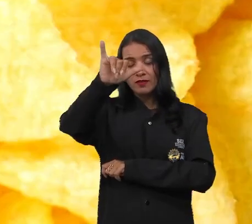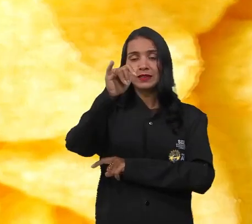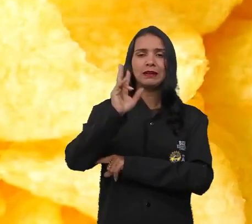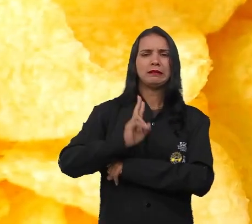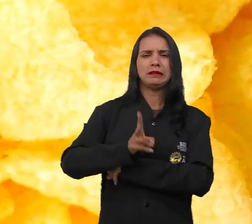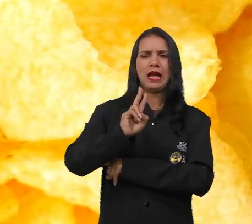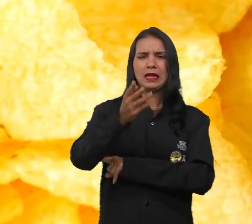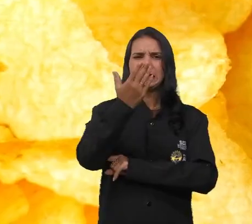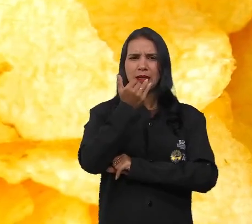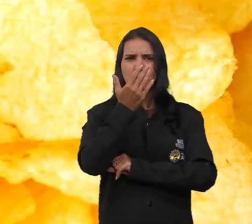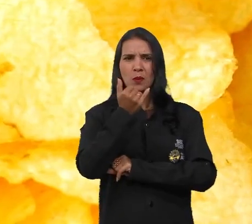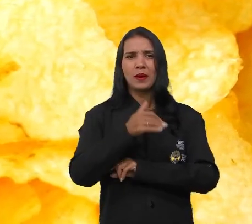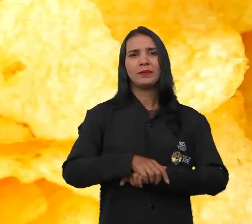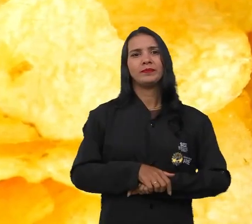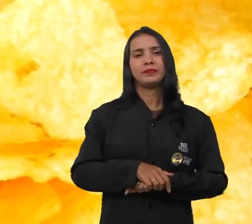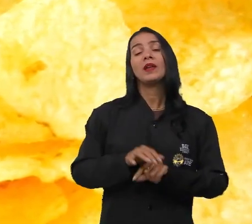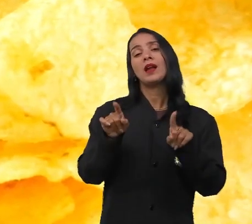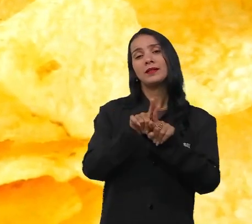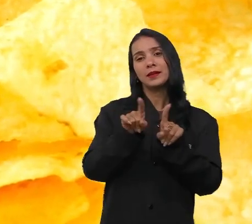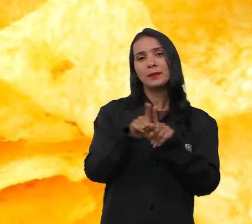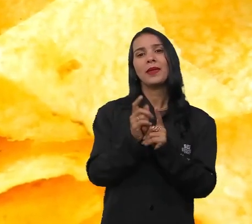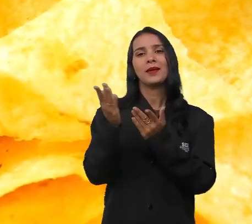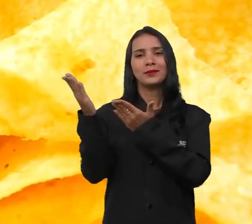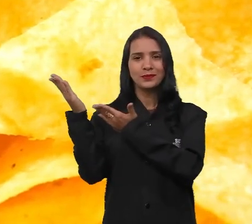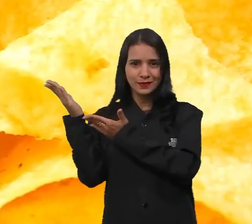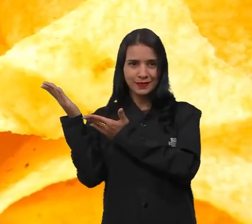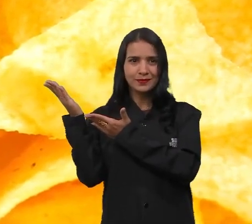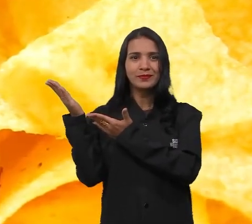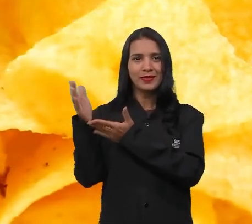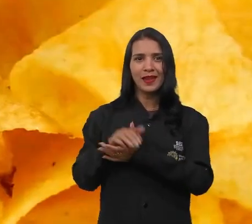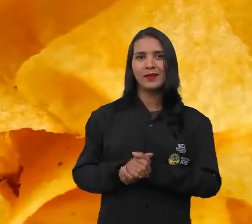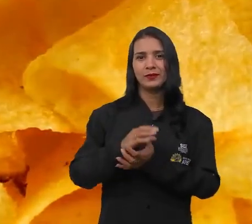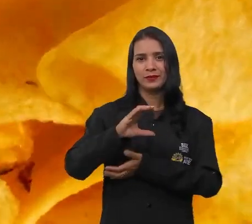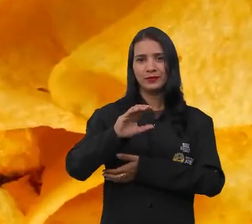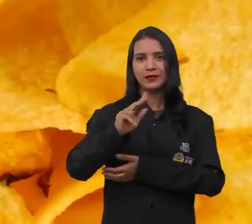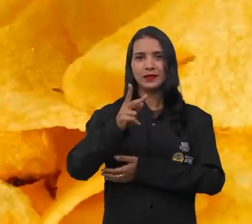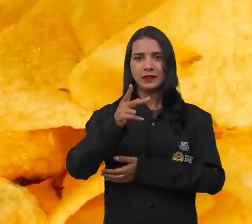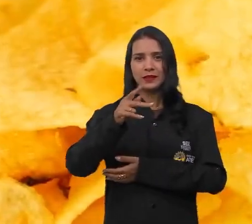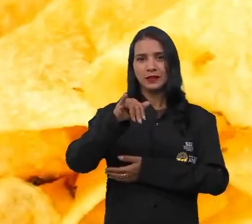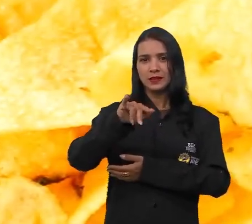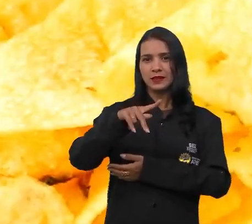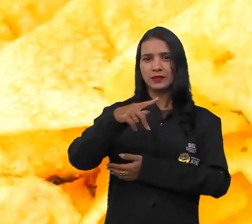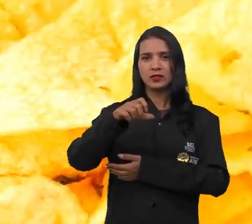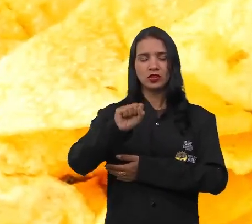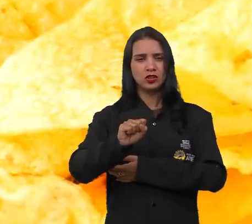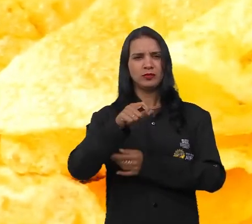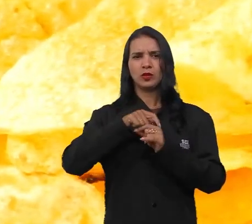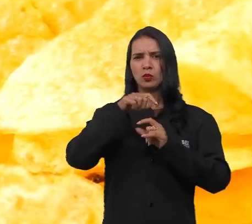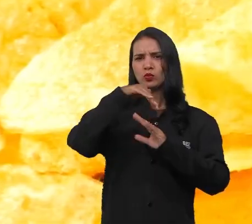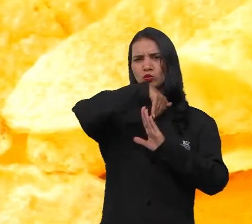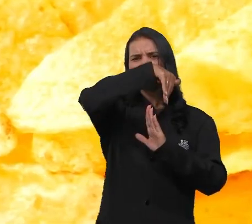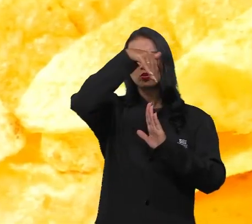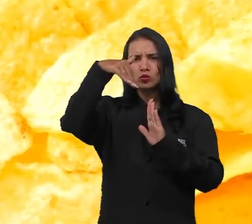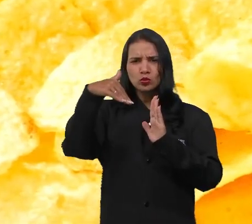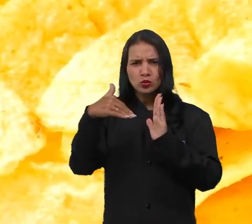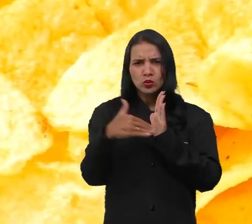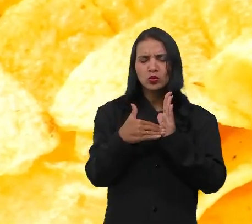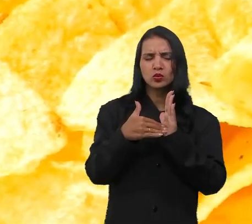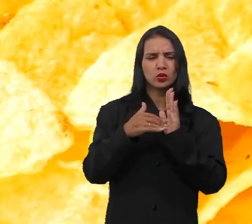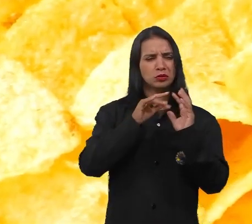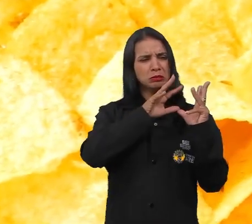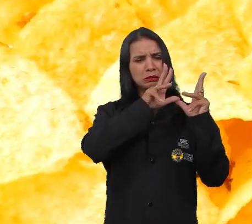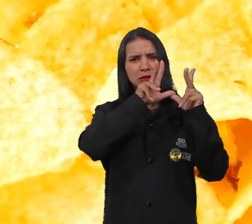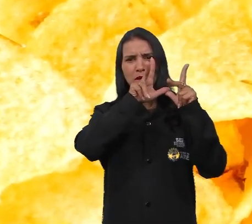excesso. Aí a gente tem a batatinha, né, chips, salgadinhos, então entra aqui todos, né? Cheetos, Doritos,